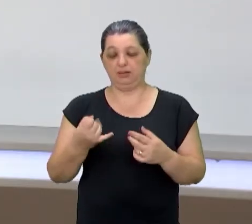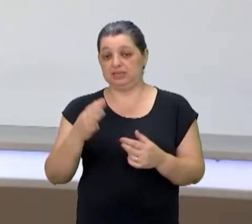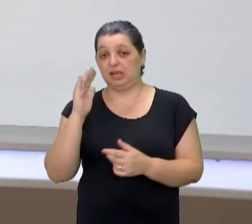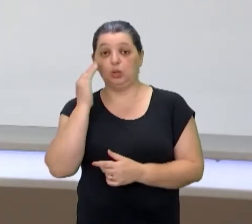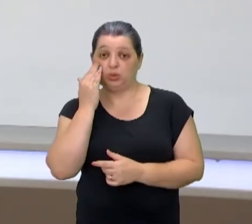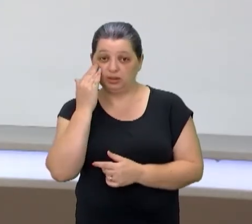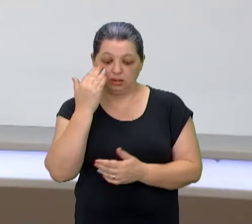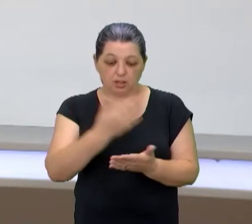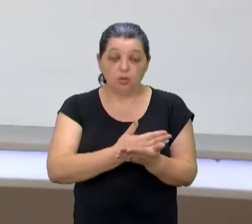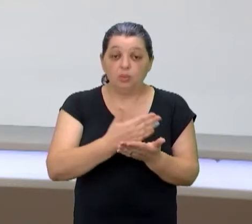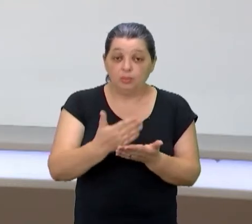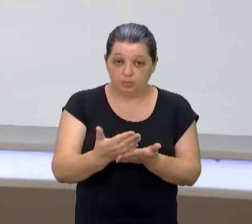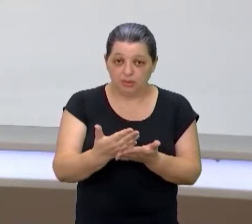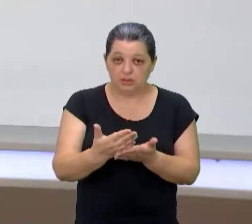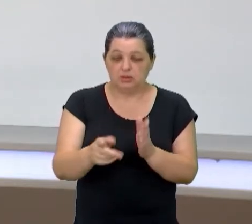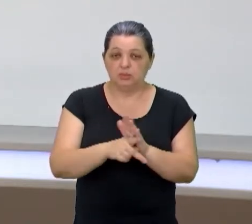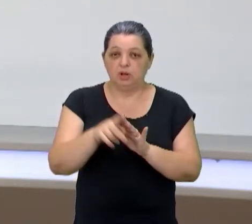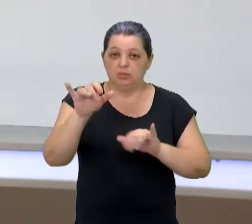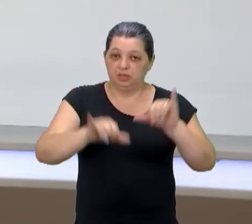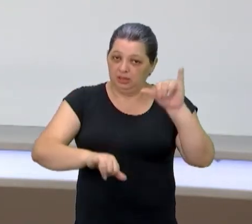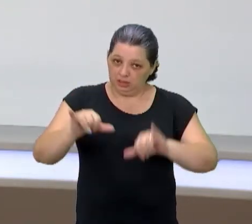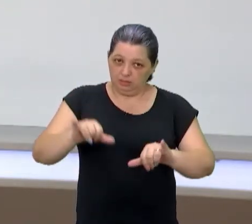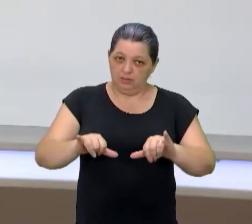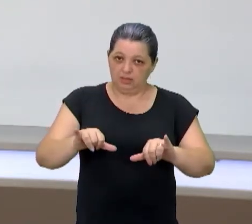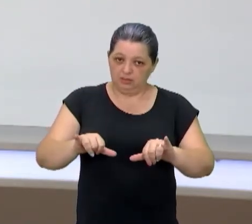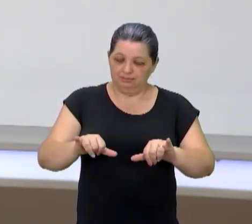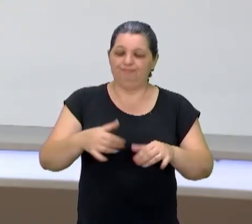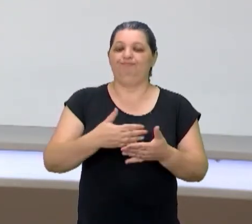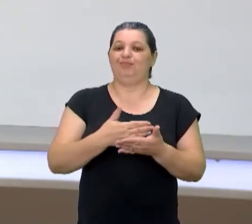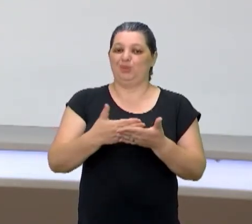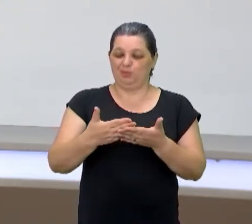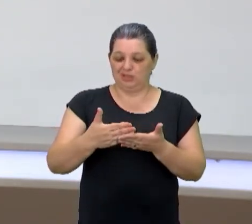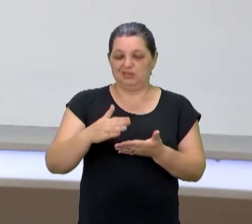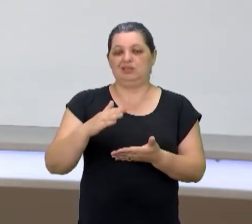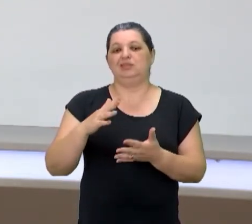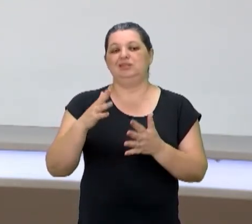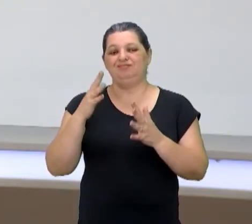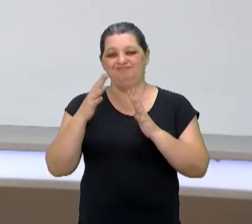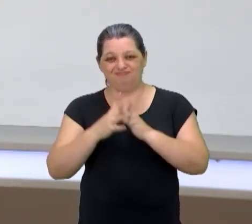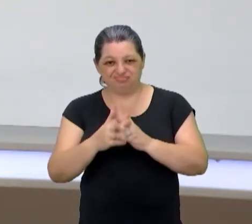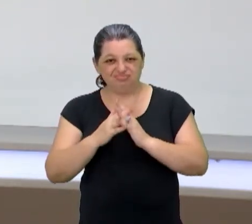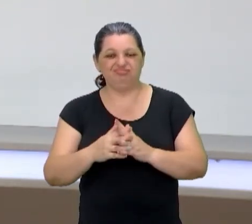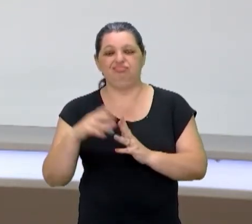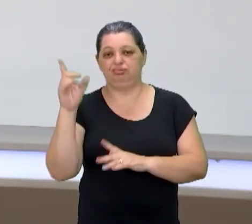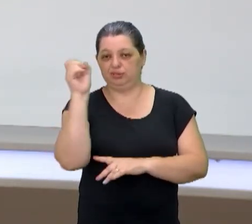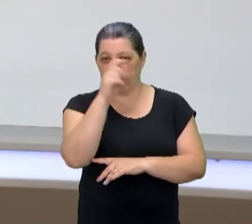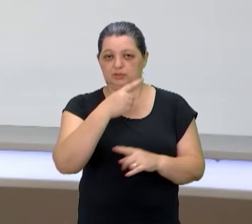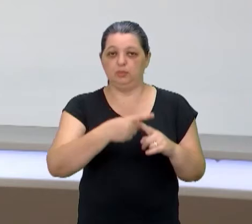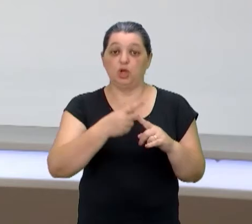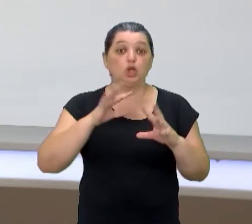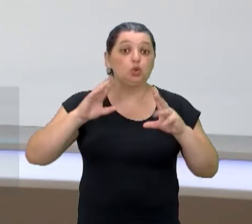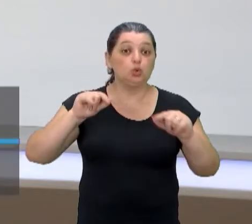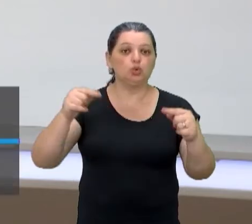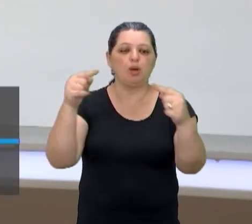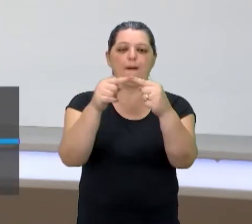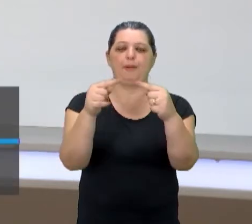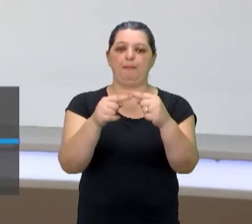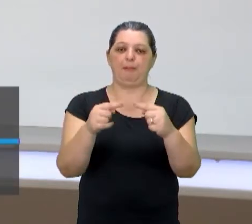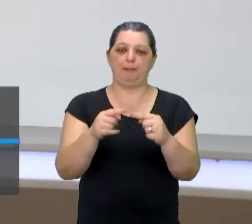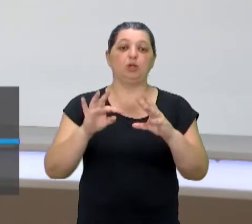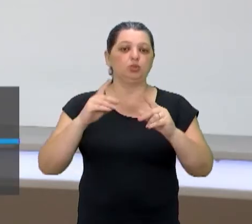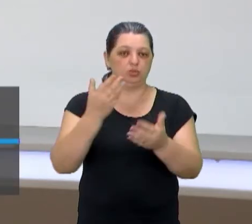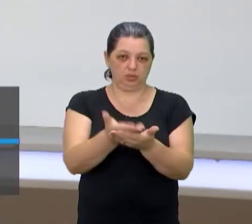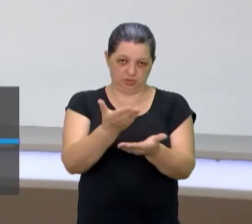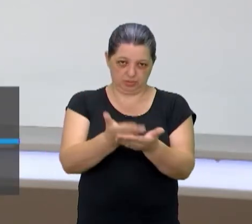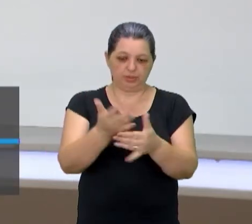entende o início da química, começa a complicar para você entender depois, porque está tudo ligado ali. tudo que vocês estão